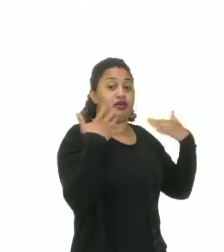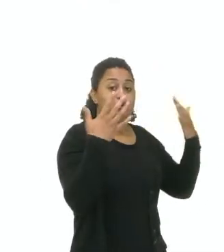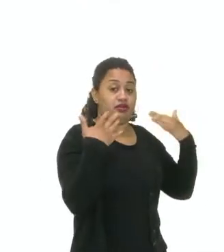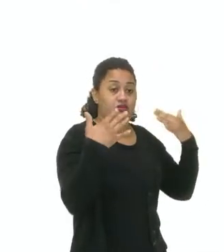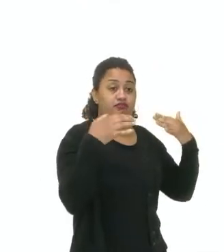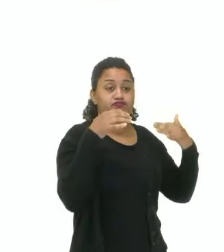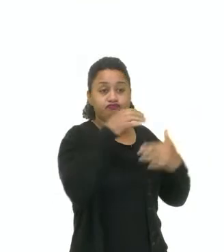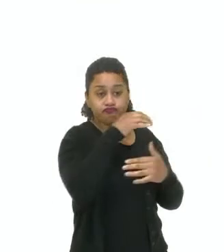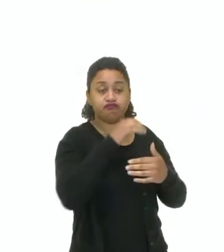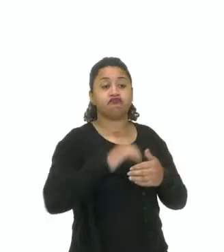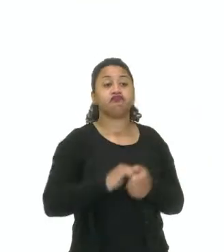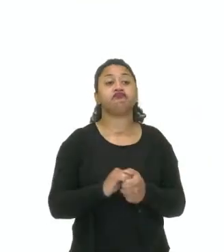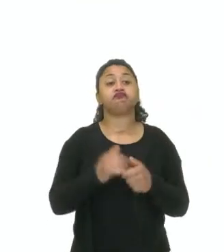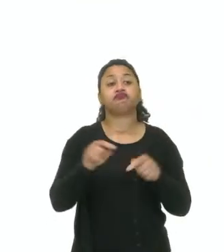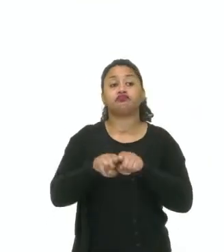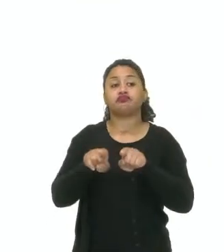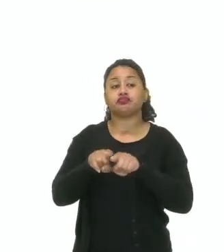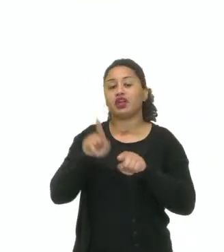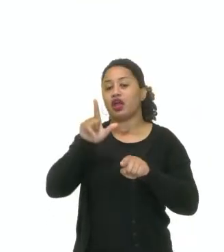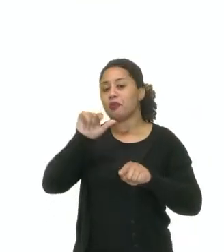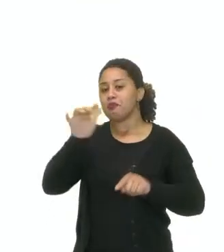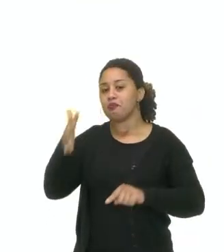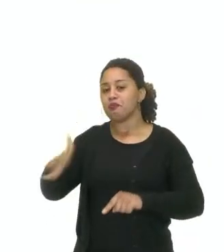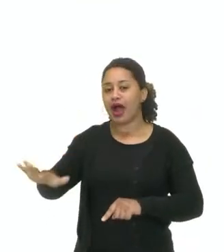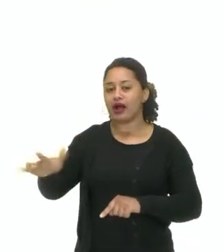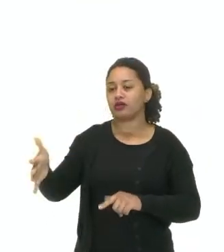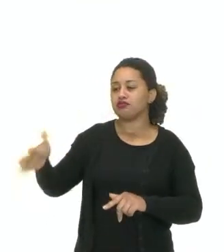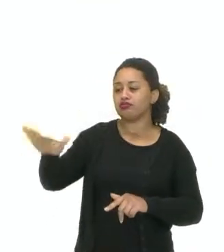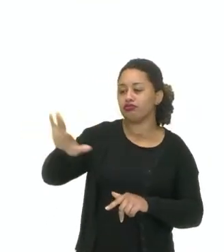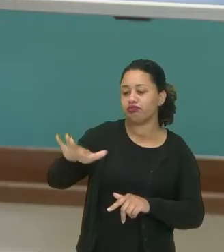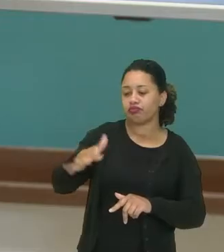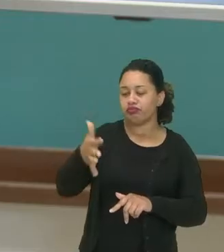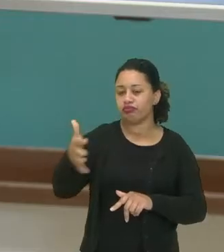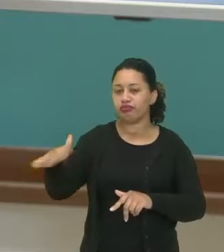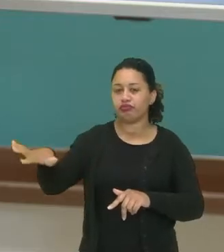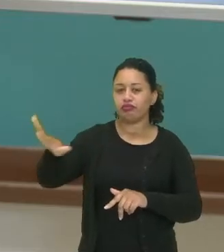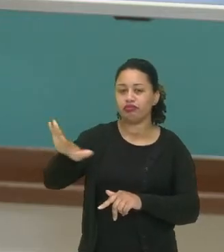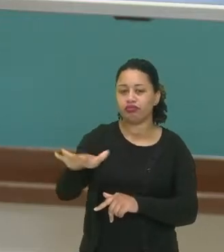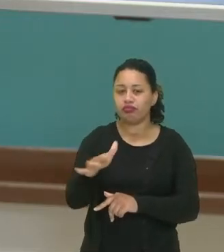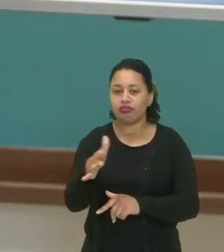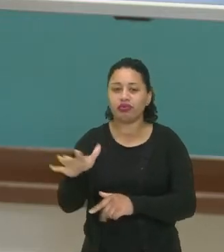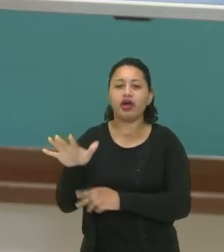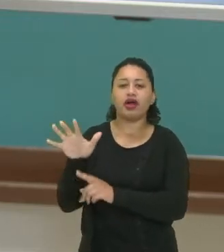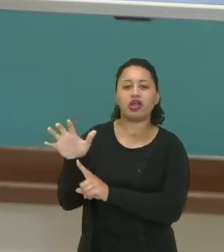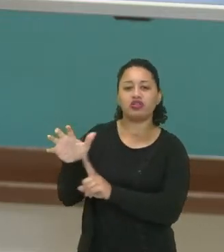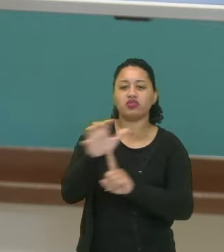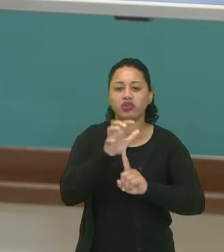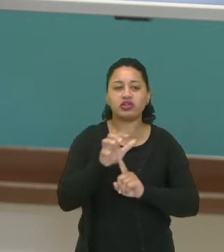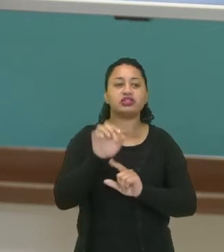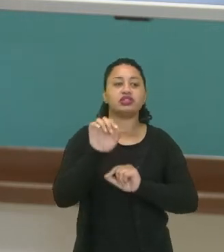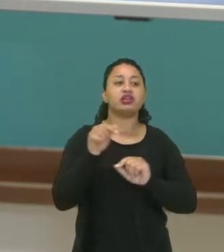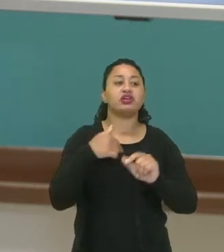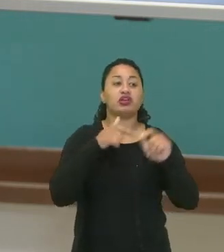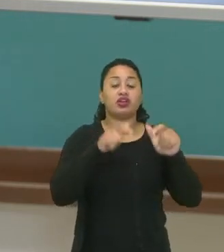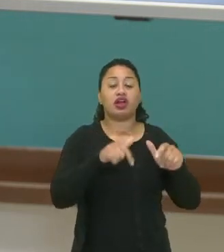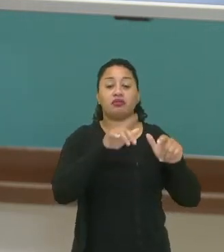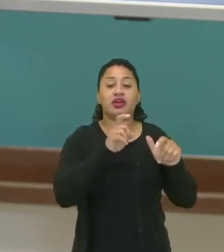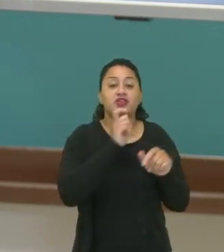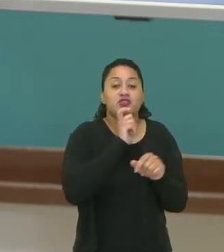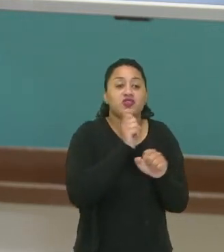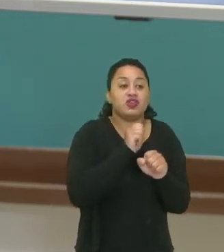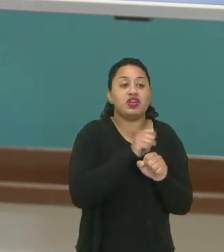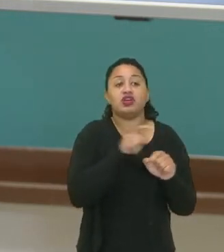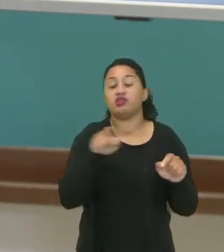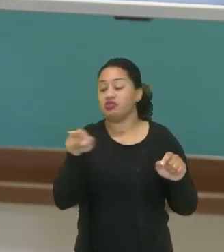marítimas, Então, por exemplo, as correntes marítimas aqui influenciam em trazer uma região mais fria para essa região aqui, e aqui uma região mais